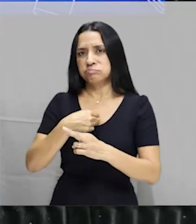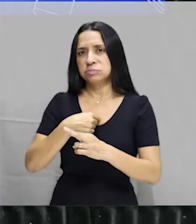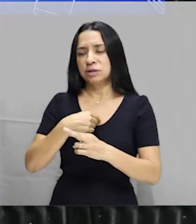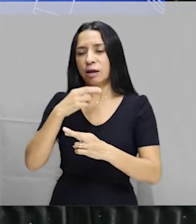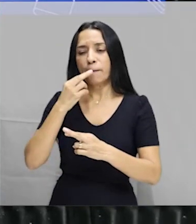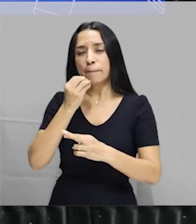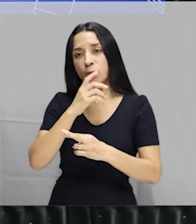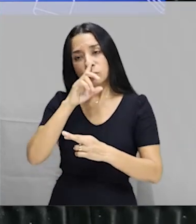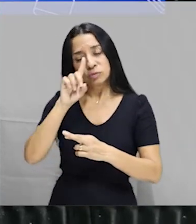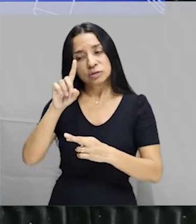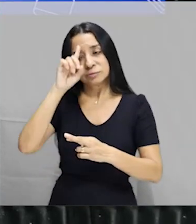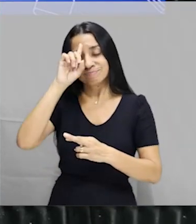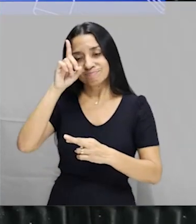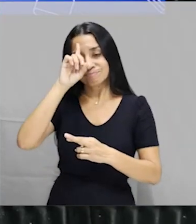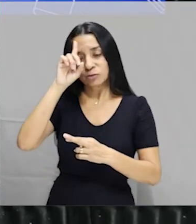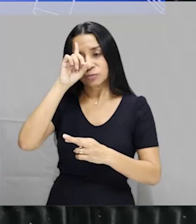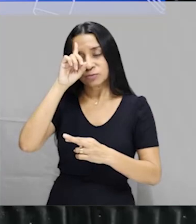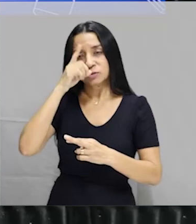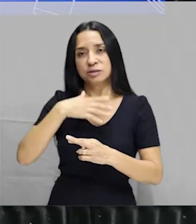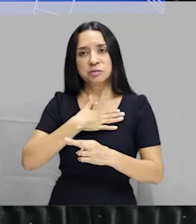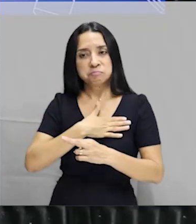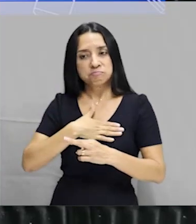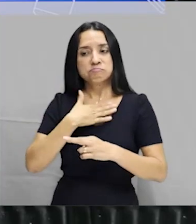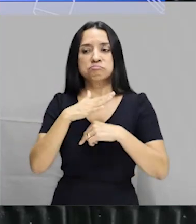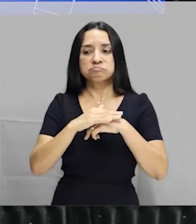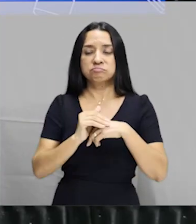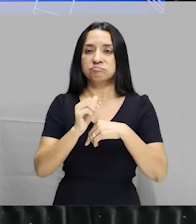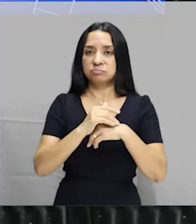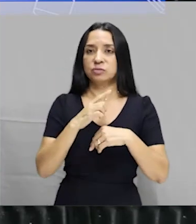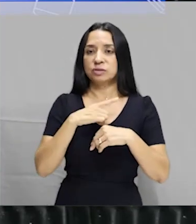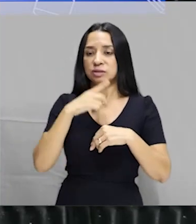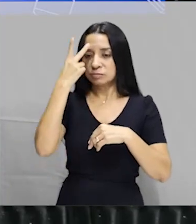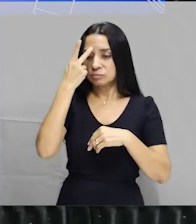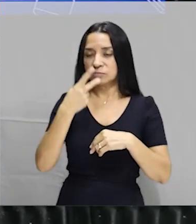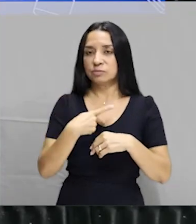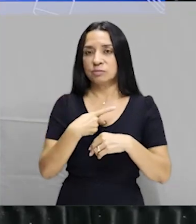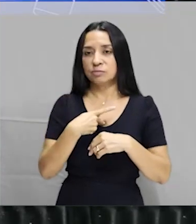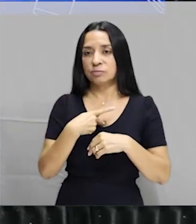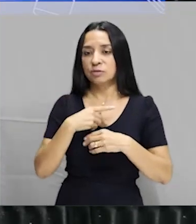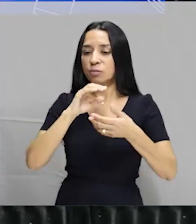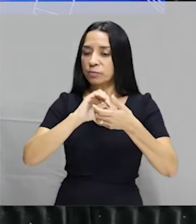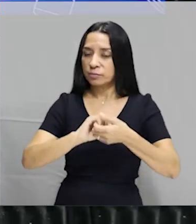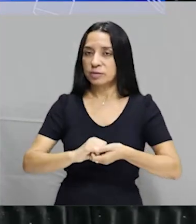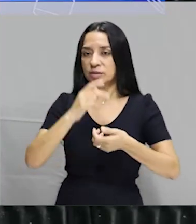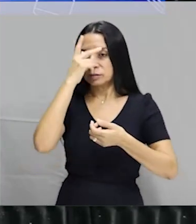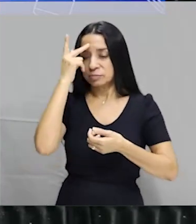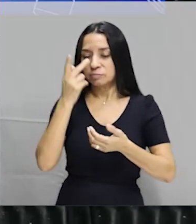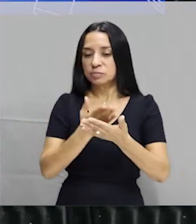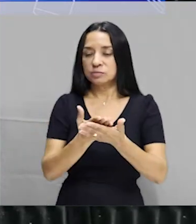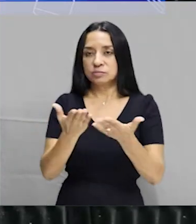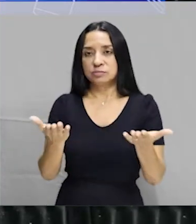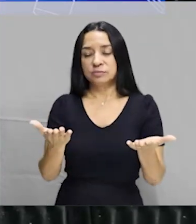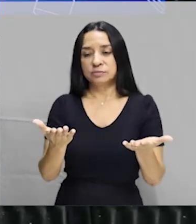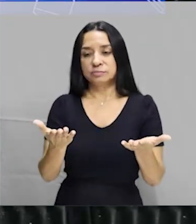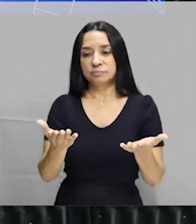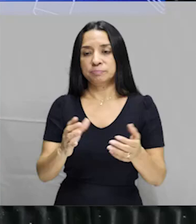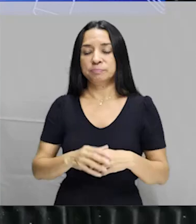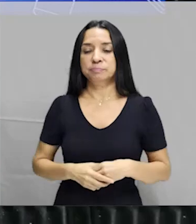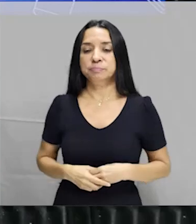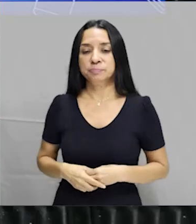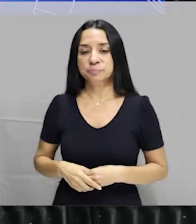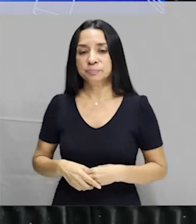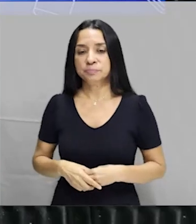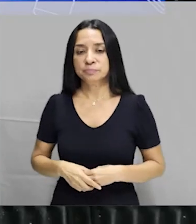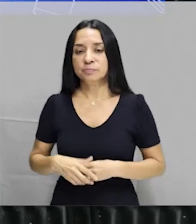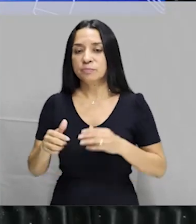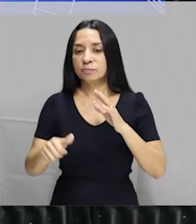ter um carinho muito grande por mim, deve gostar de mim. Então, cumprimentar as pessoas, saudar as pessoas é bom, tá? O